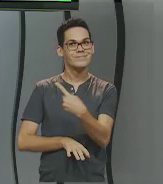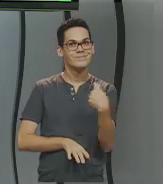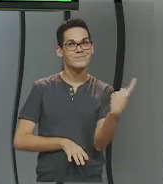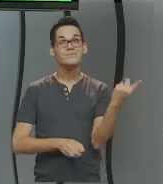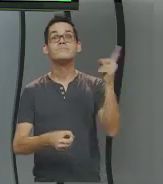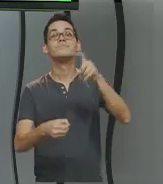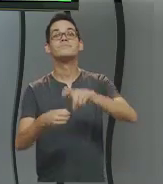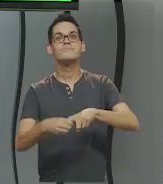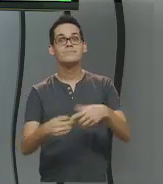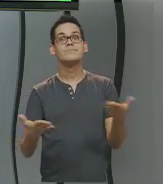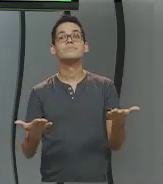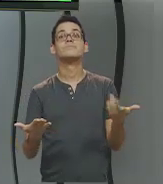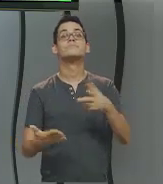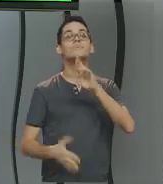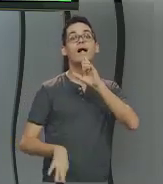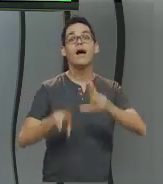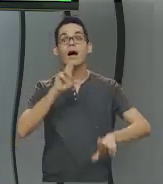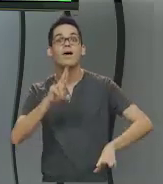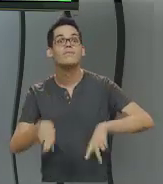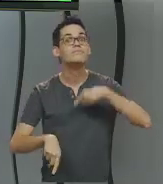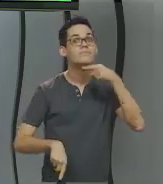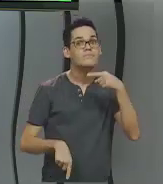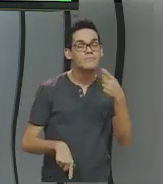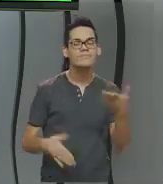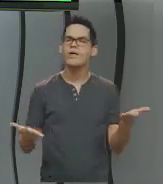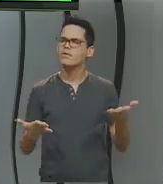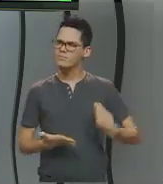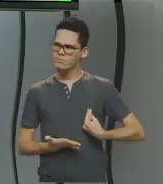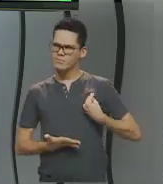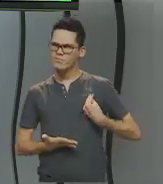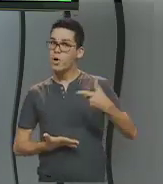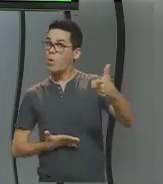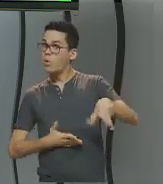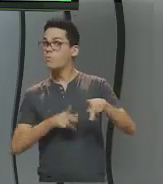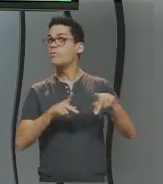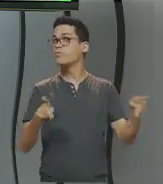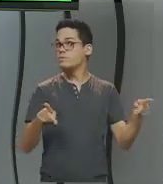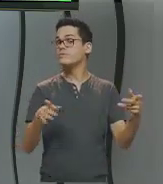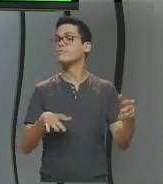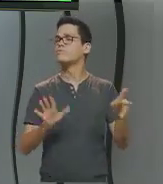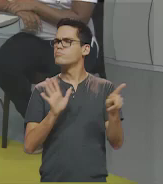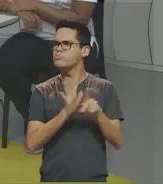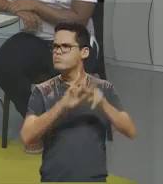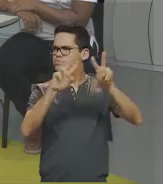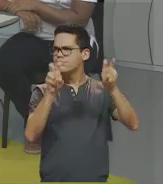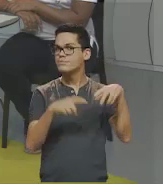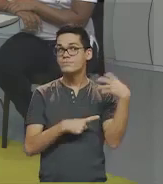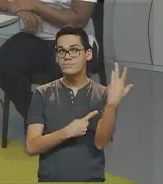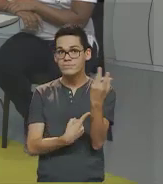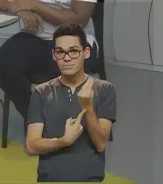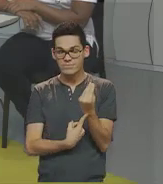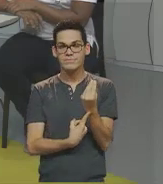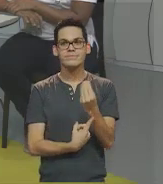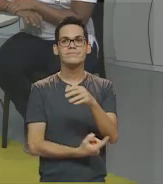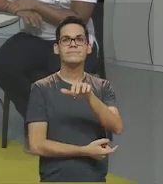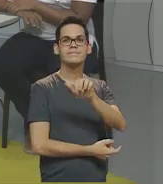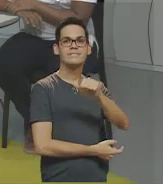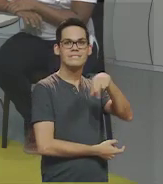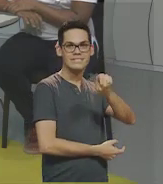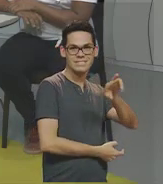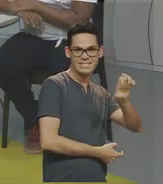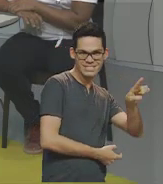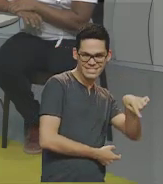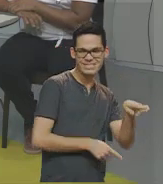Estamos de volta ao nosso Tira Dúvidas, que conta agora com a participação dos professores de arte, o André Souza e a Angélica